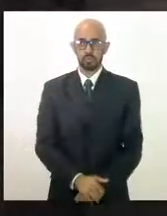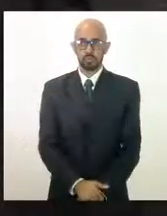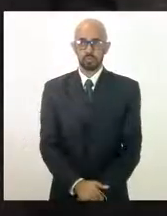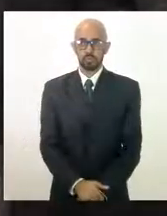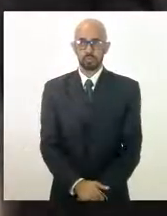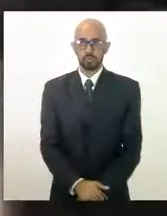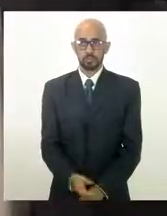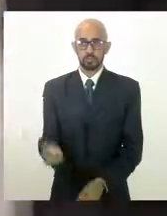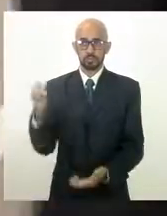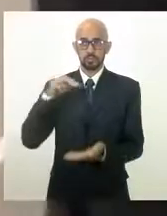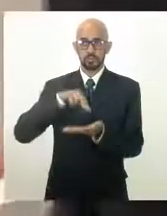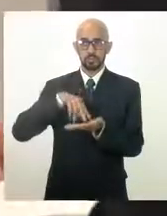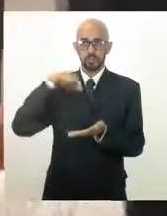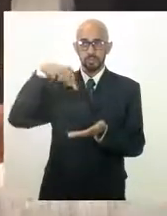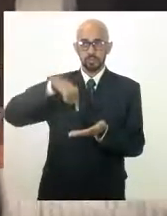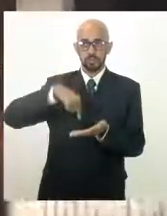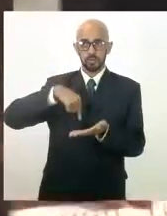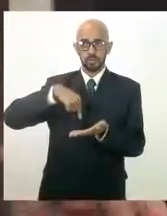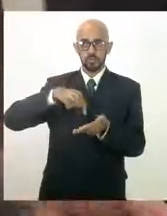Estão conosco.